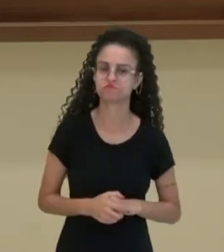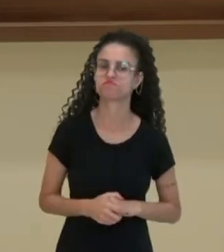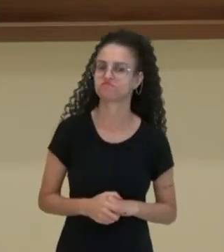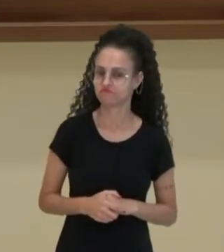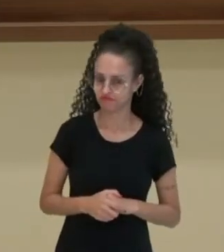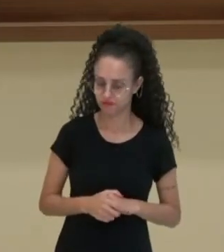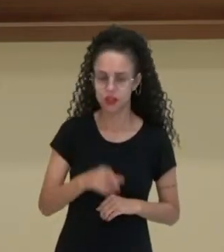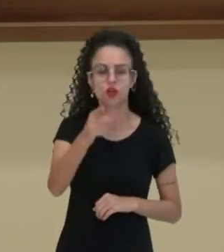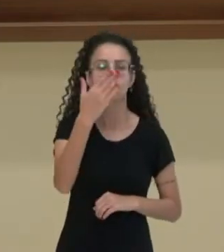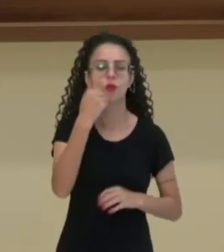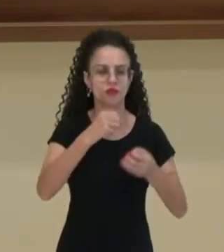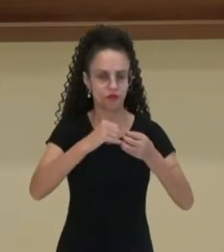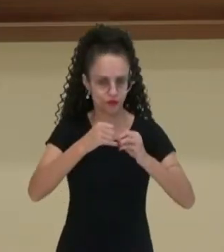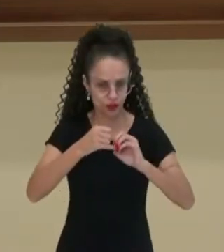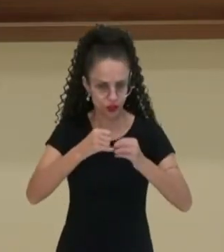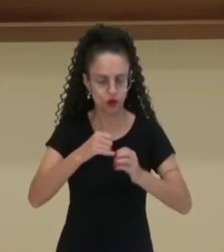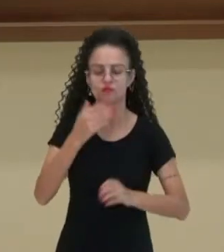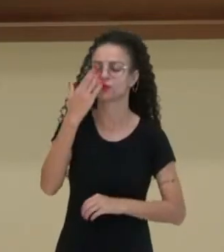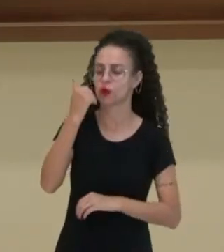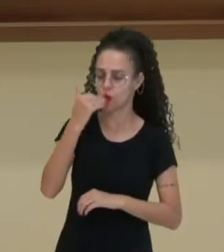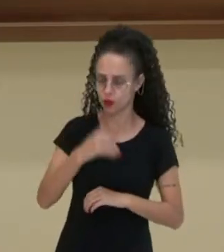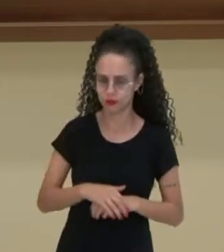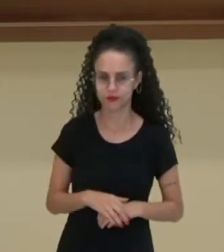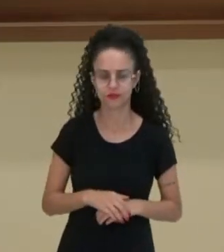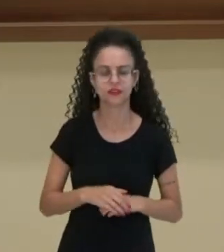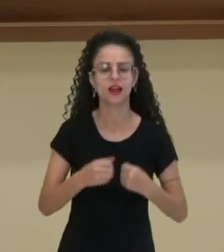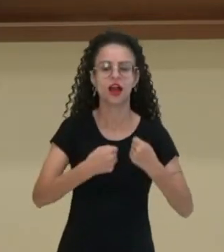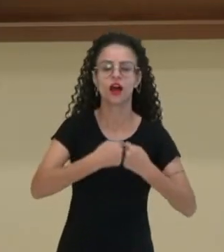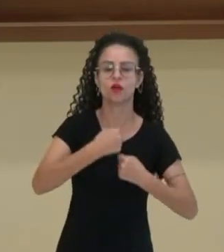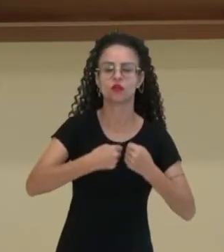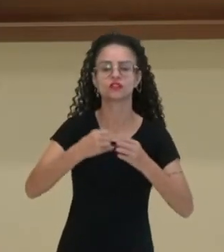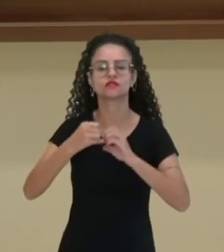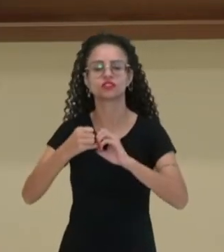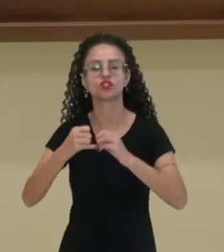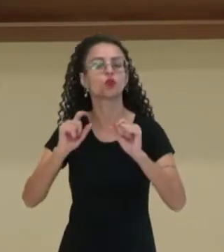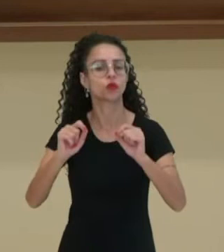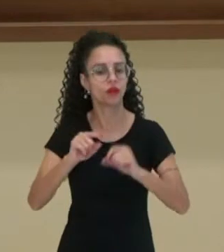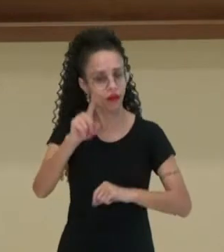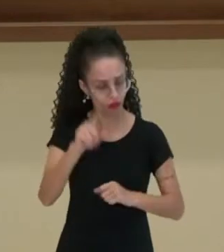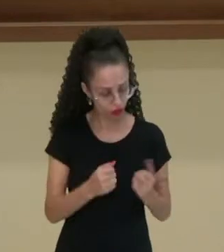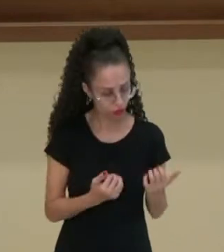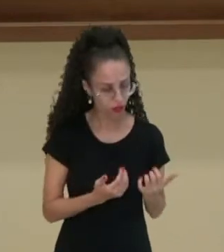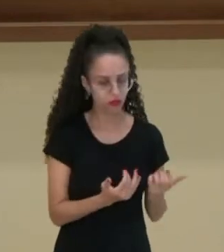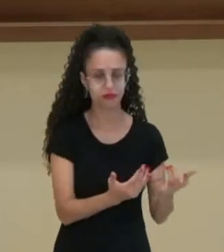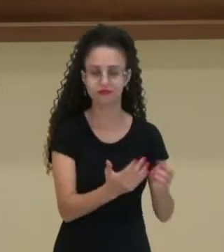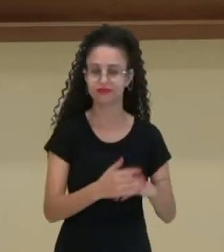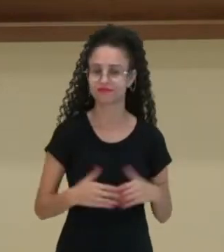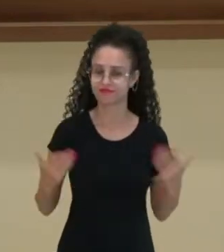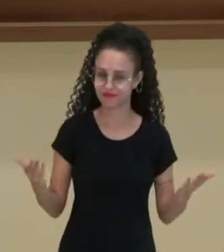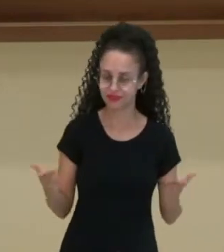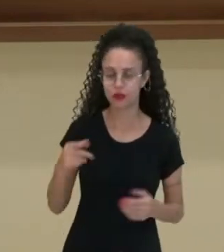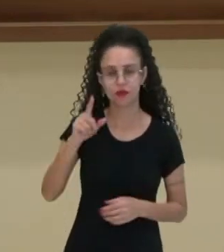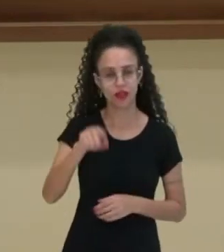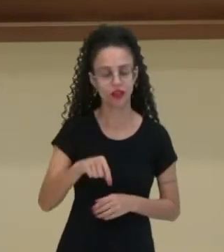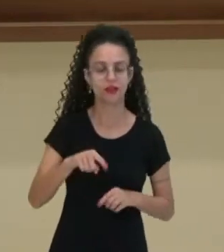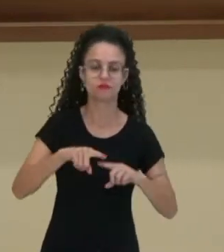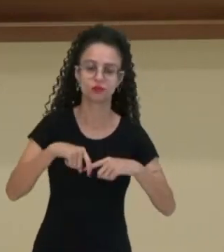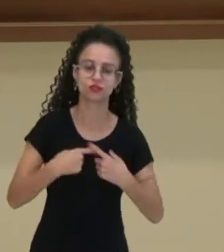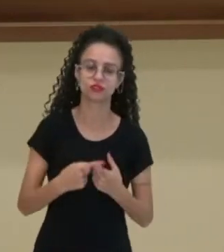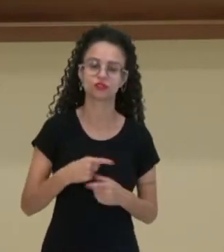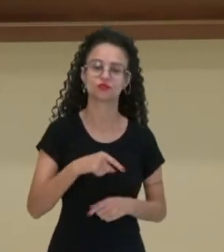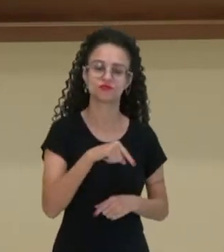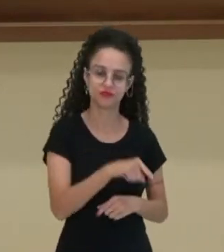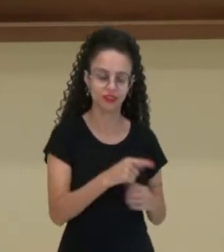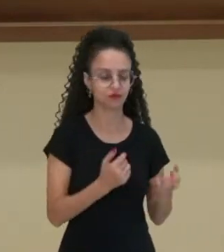Come. Você não come feijão? Come. E o arroz e o feijão, eles são o quê? São plantas. Então dali nós